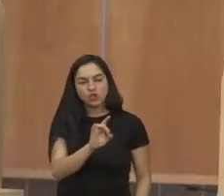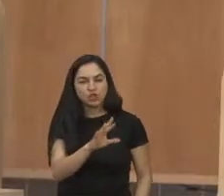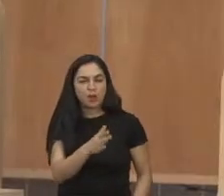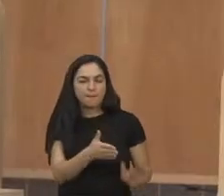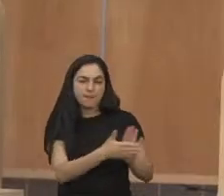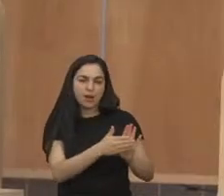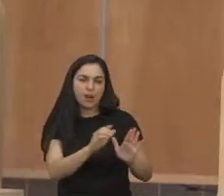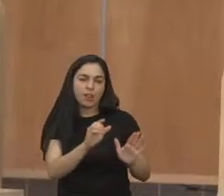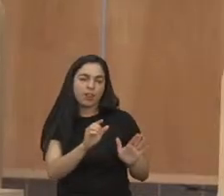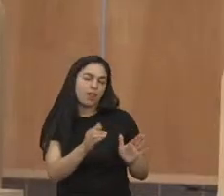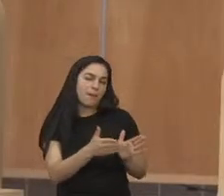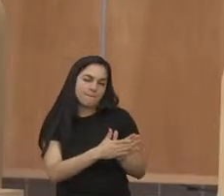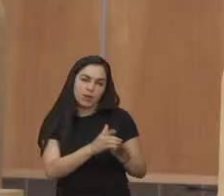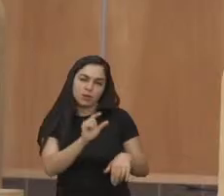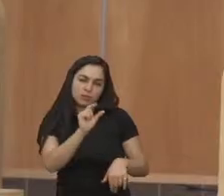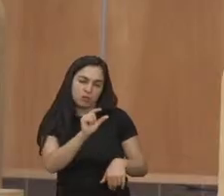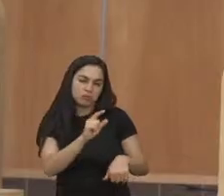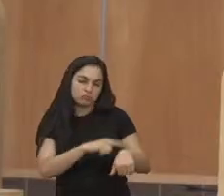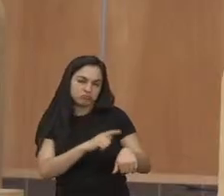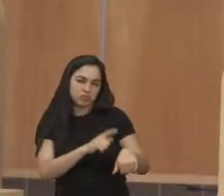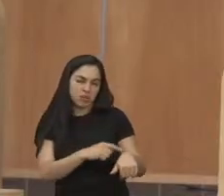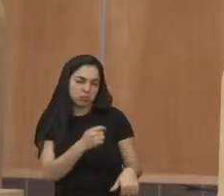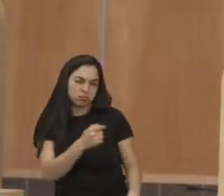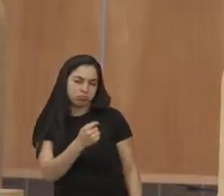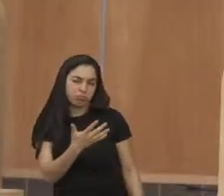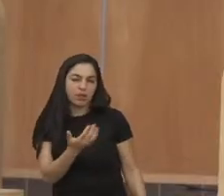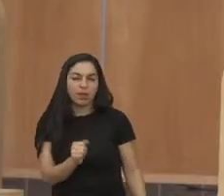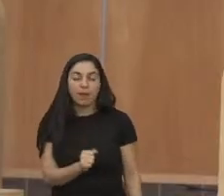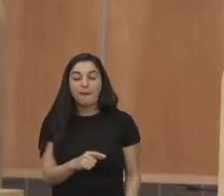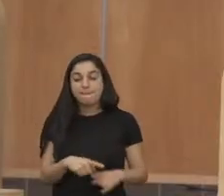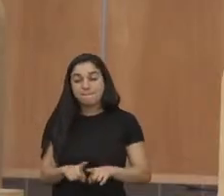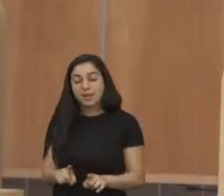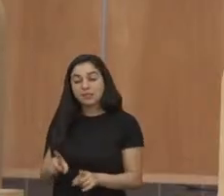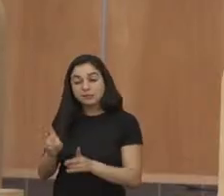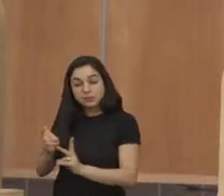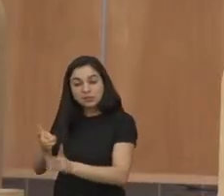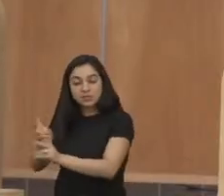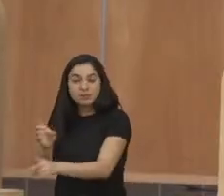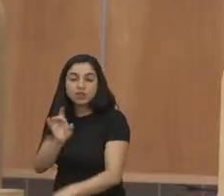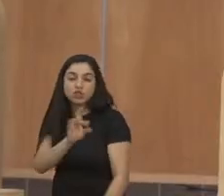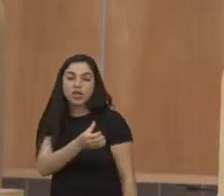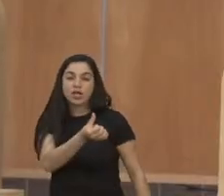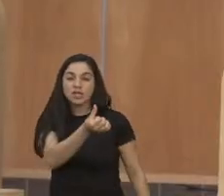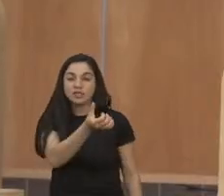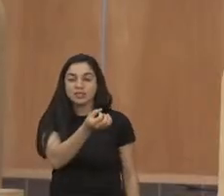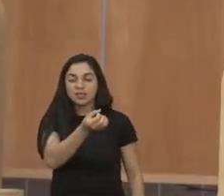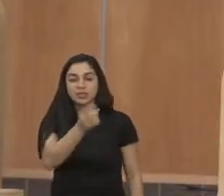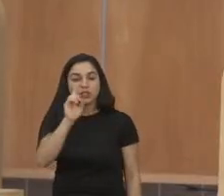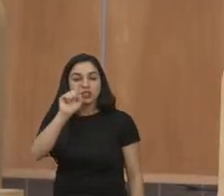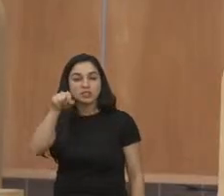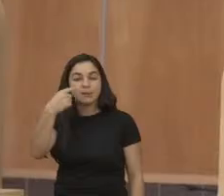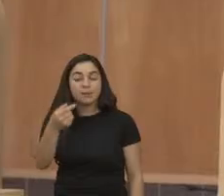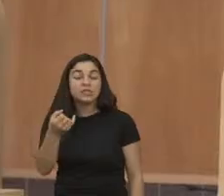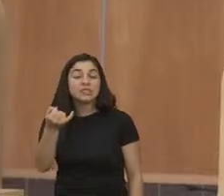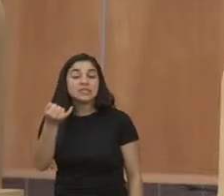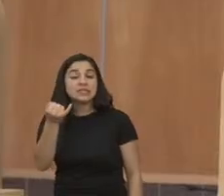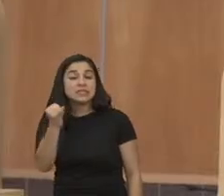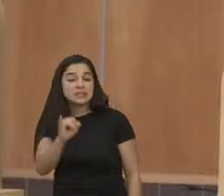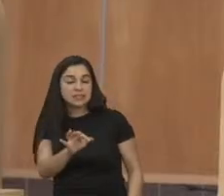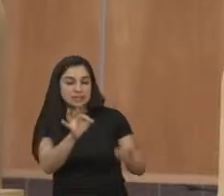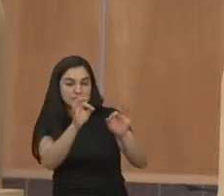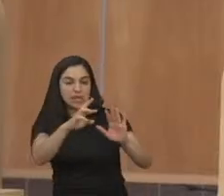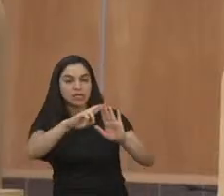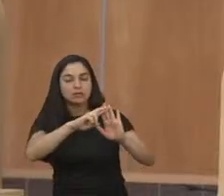começo lá que a pessoa vai fazer a aprovação. Mas o definitivo é somente após 60 dias, se tiver nas condições que estão